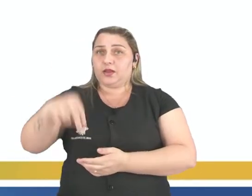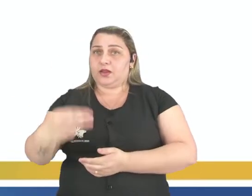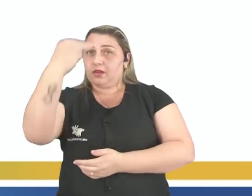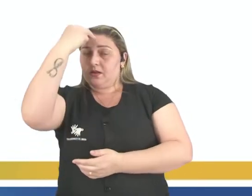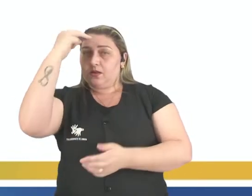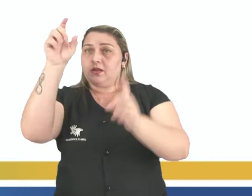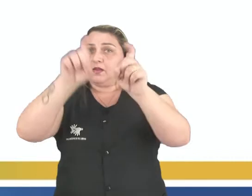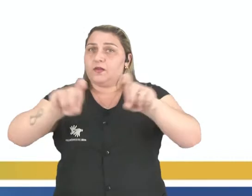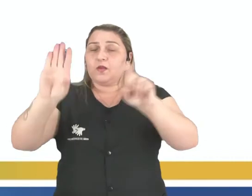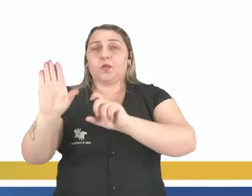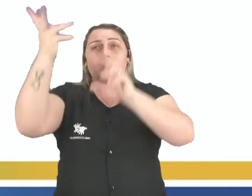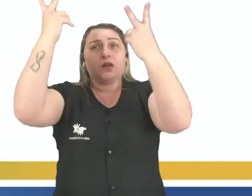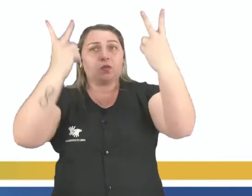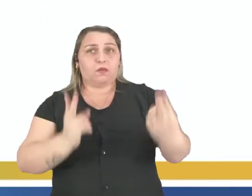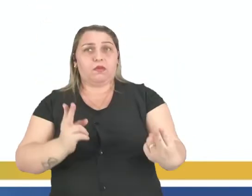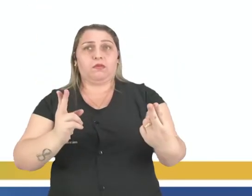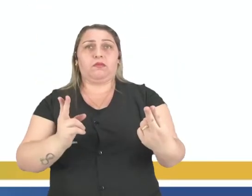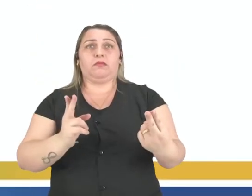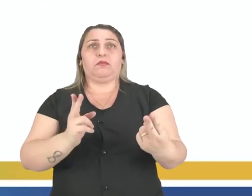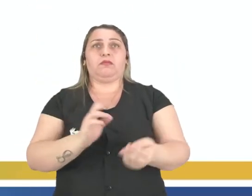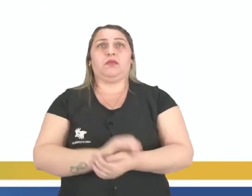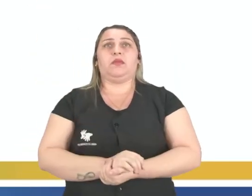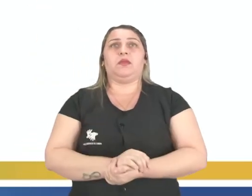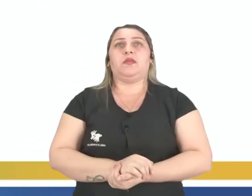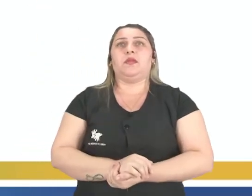na informática vai acontecer a mesma coisa, né?